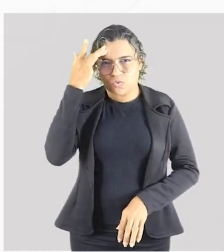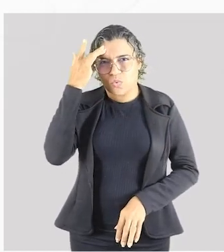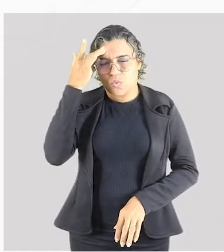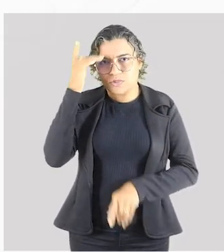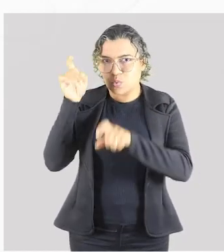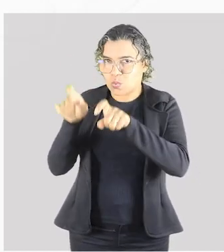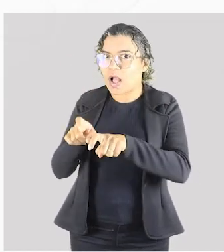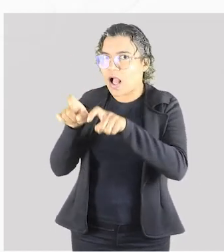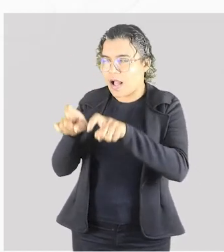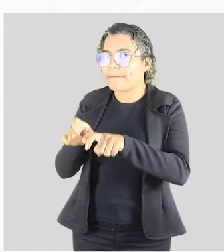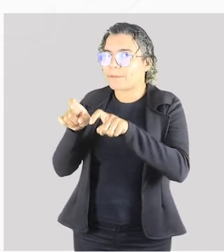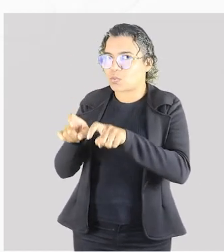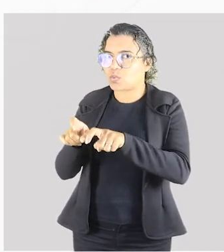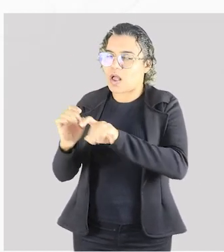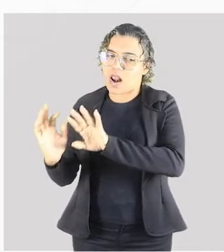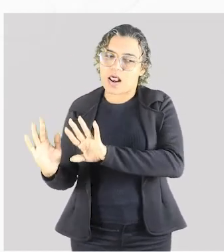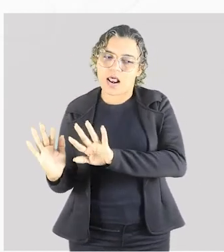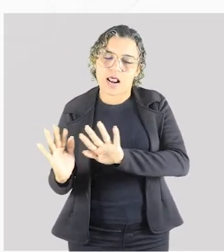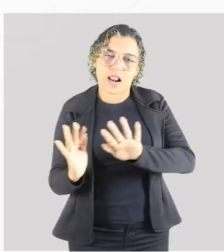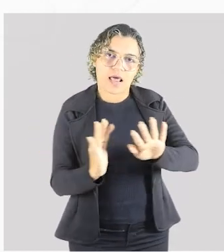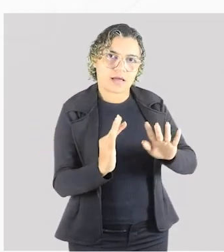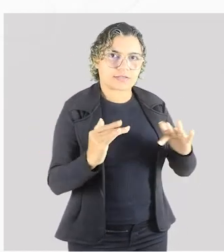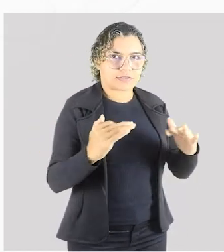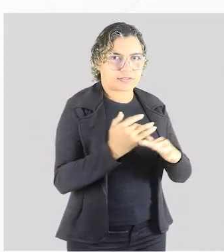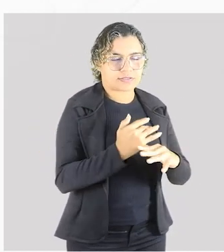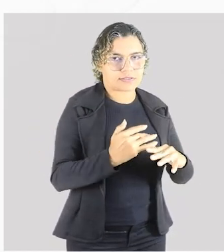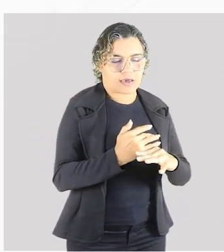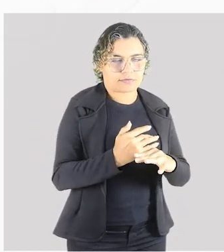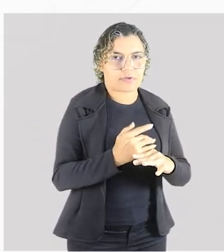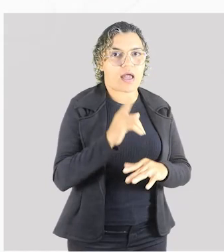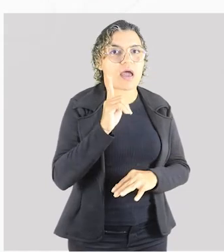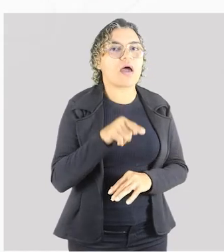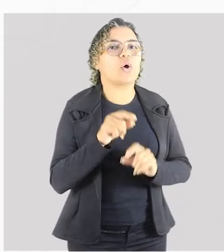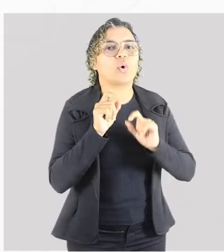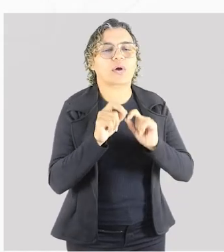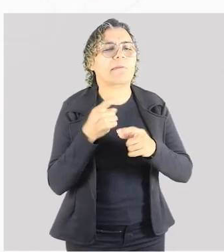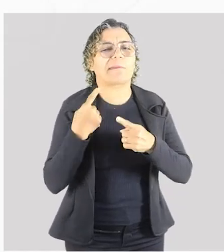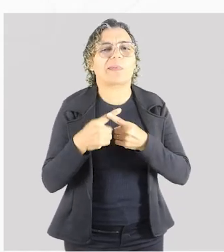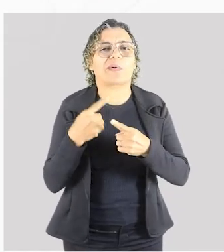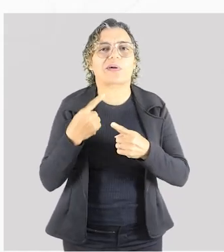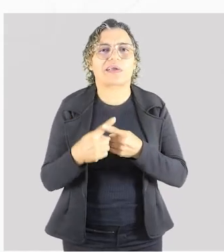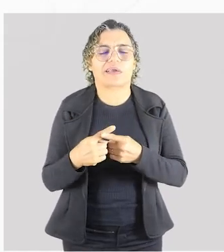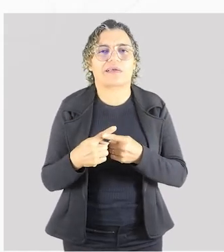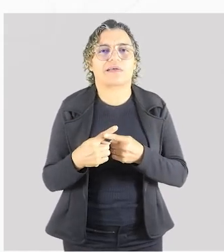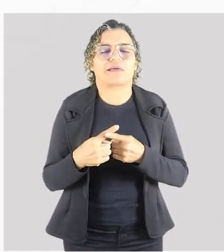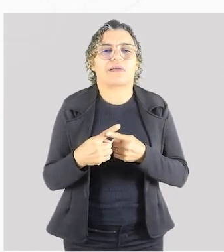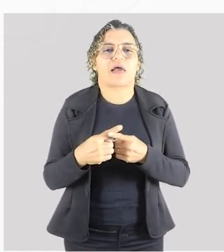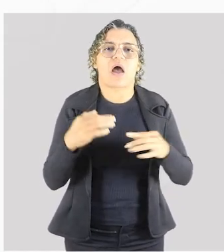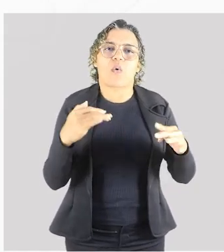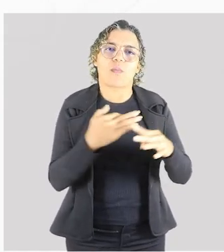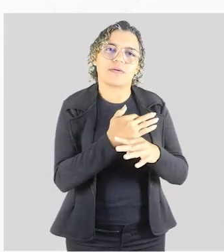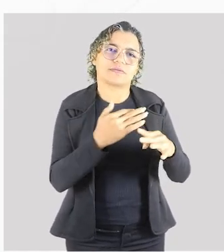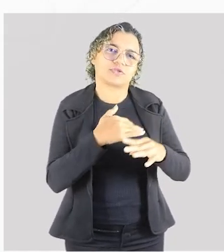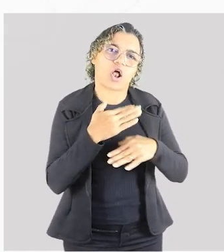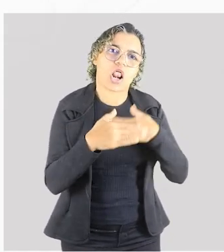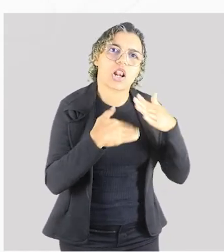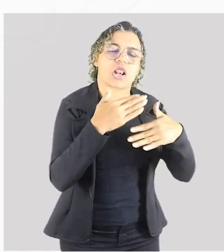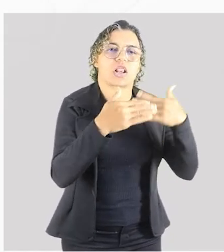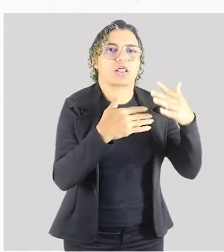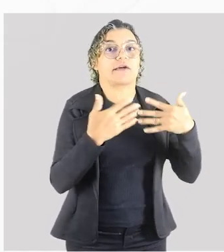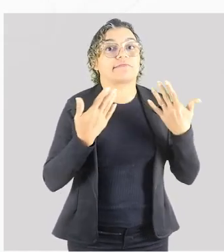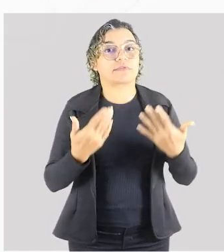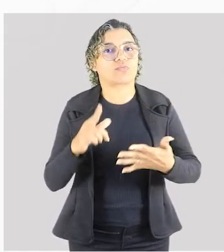do campo rumo às cidades. Trata-se da grande causa do fenômeno da urbanização.